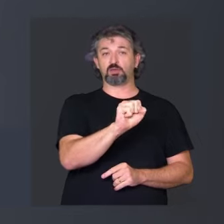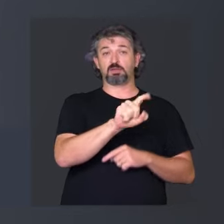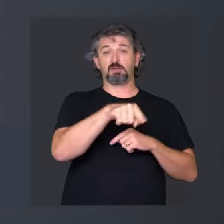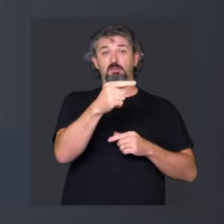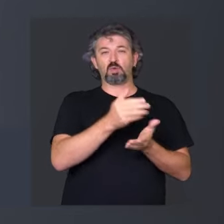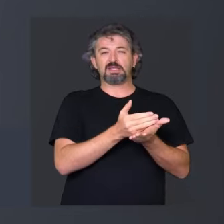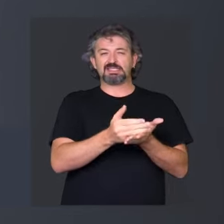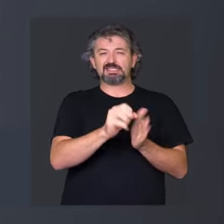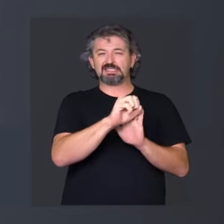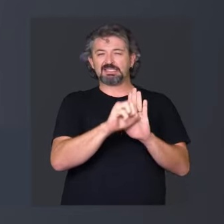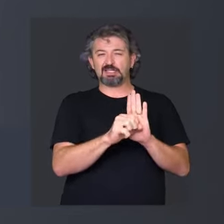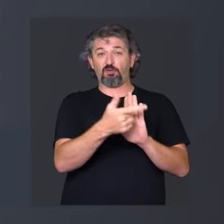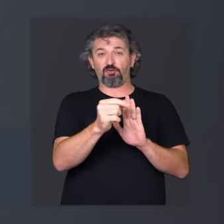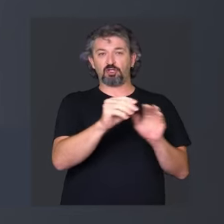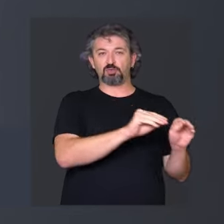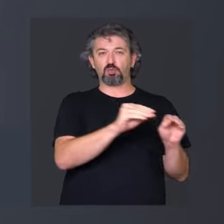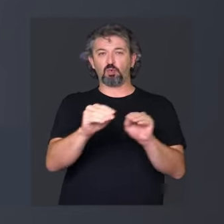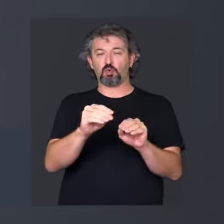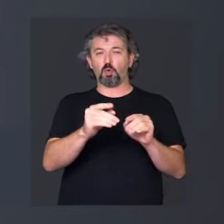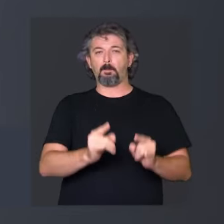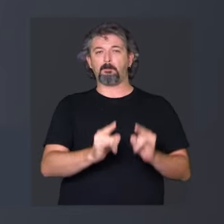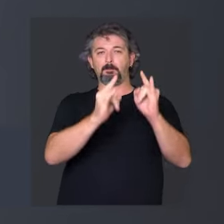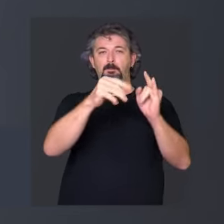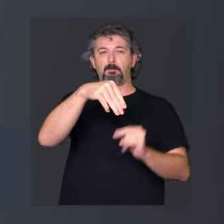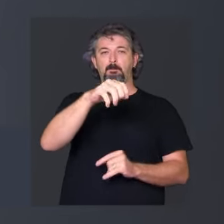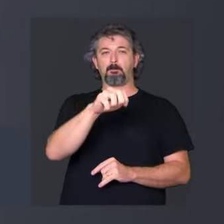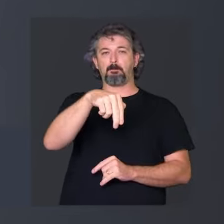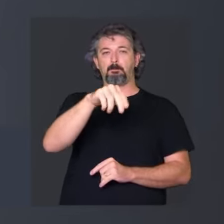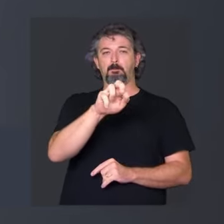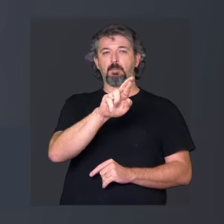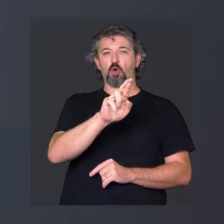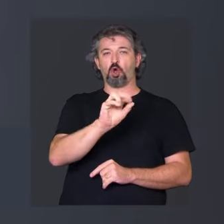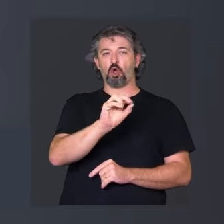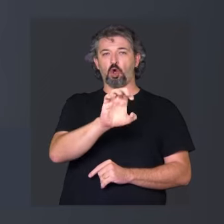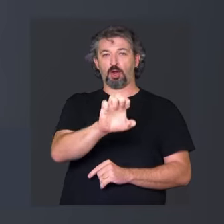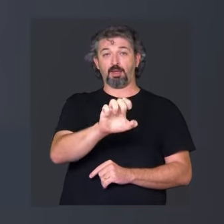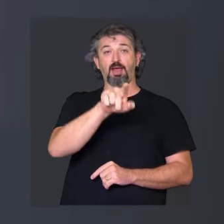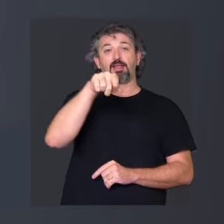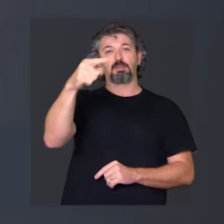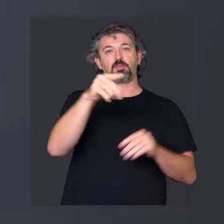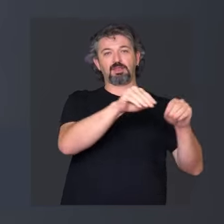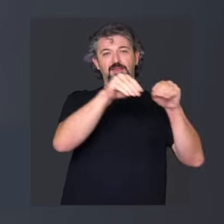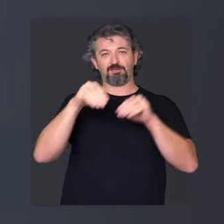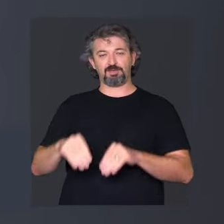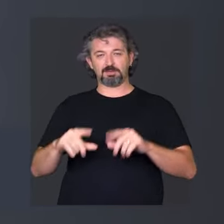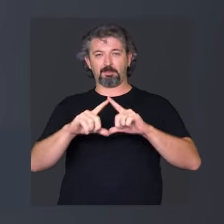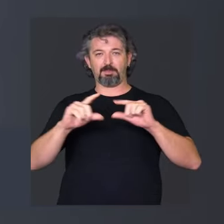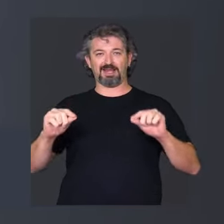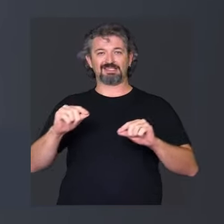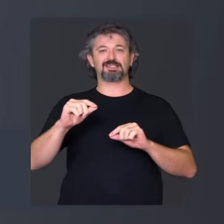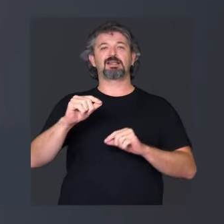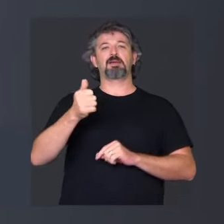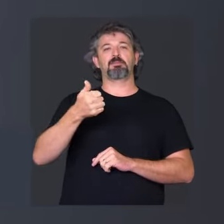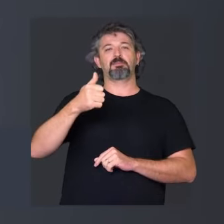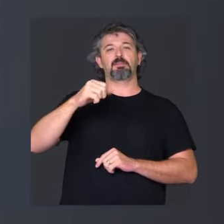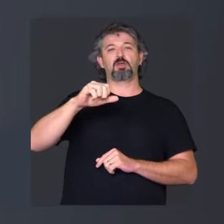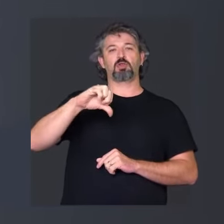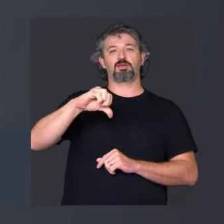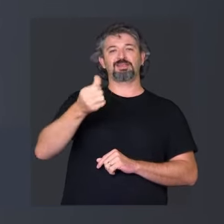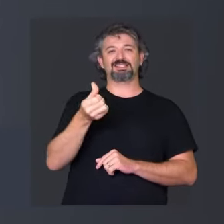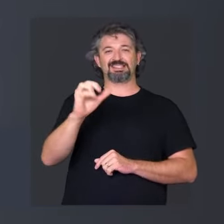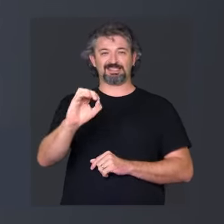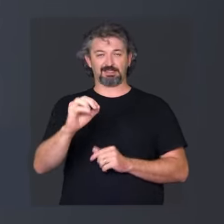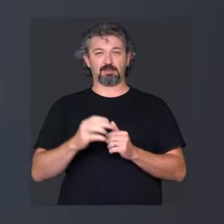República. No início do século XX, passou a ocupar o Palácio Monroe e lá ficou até ser transferido para a nova capital federal em